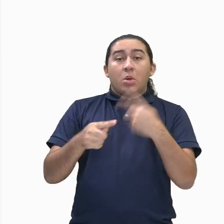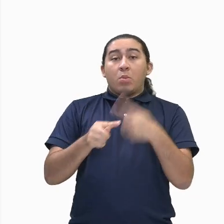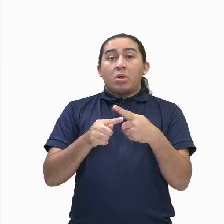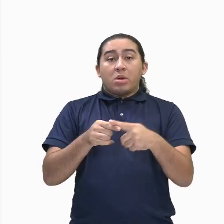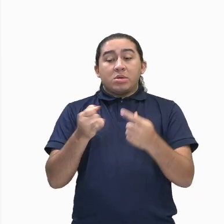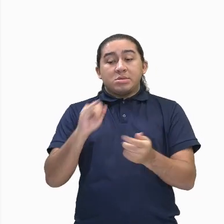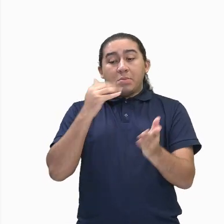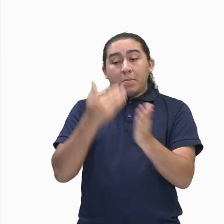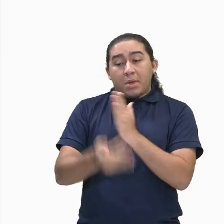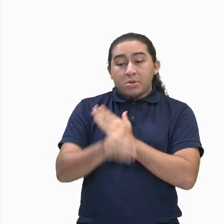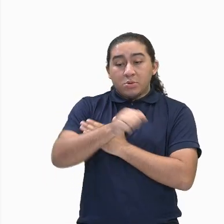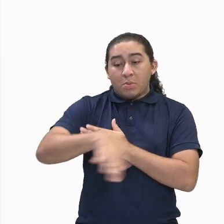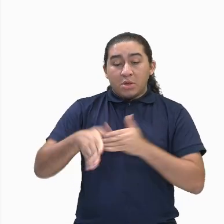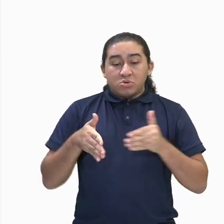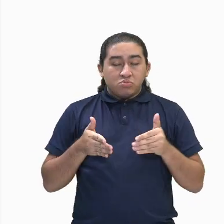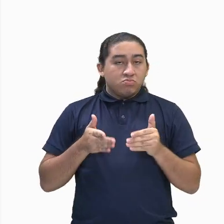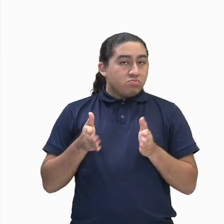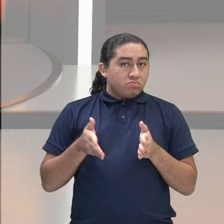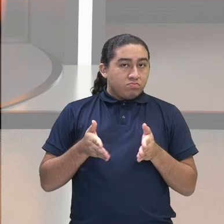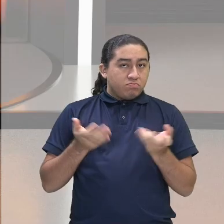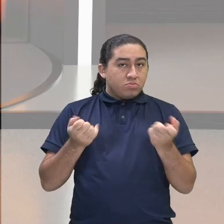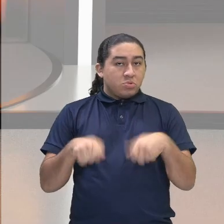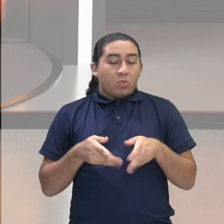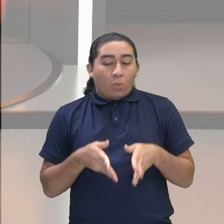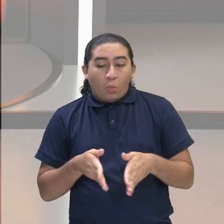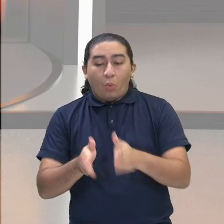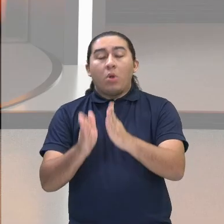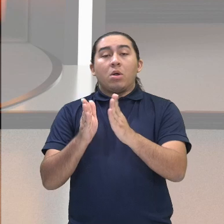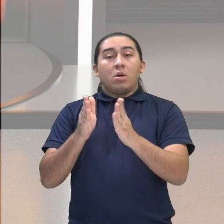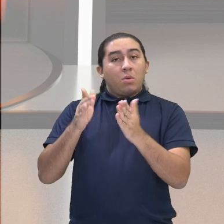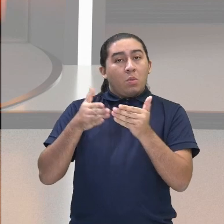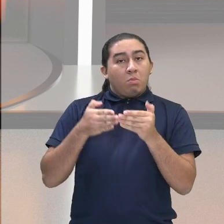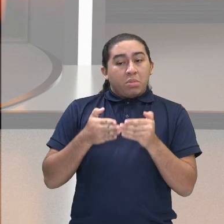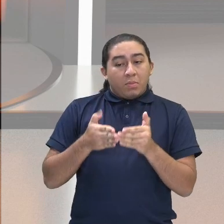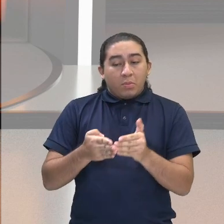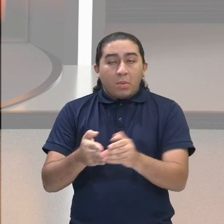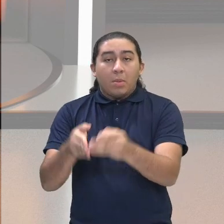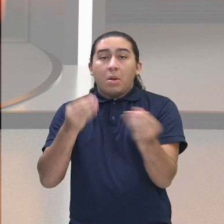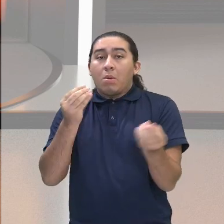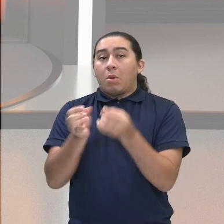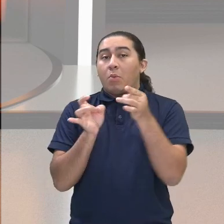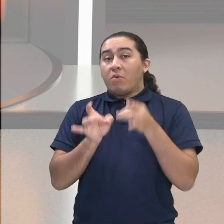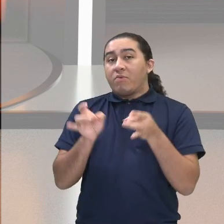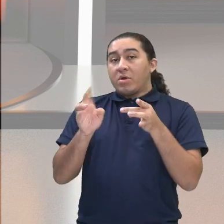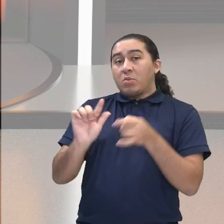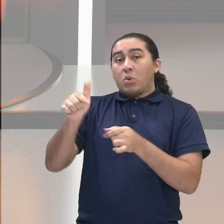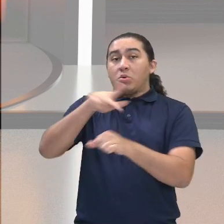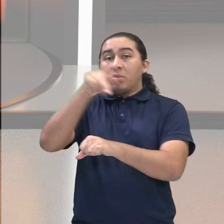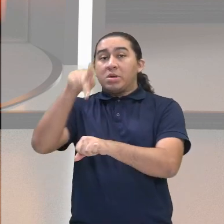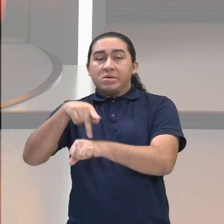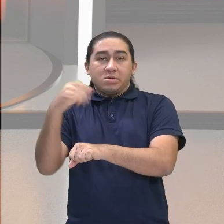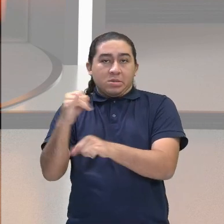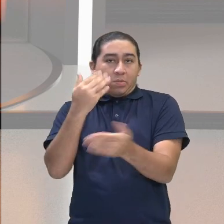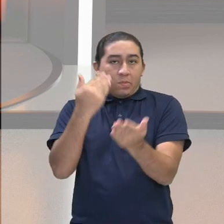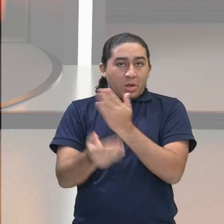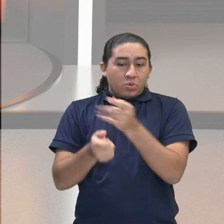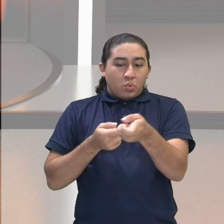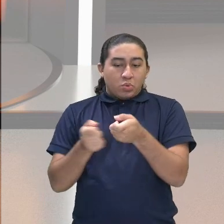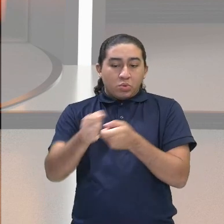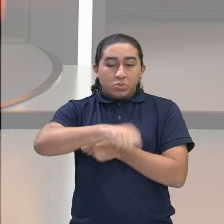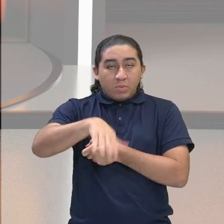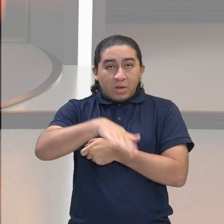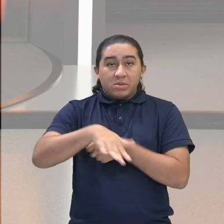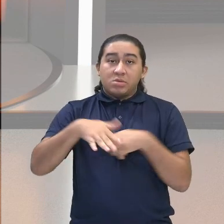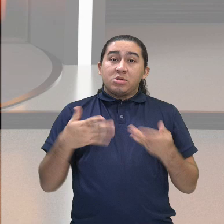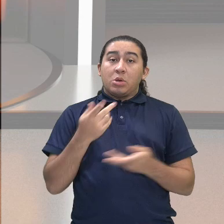comerciais, é difícil você conseguir promover o escoamento dos seus produtos. Se você perde rotas comerciais, então a